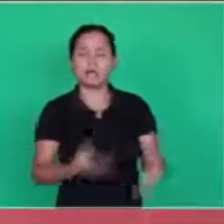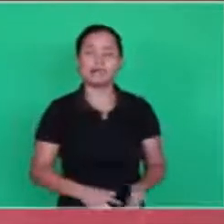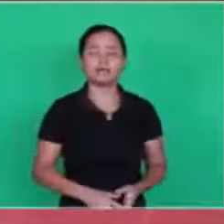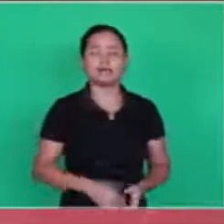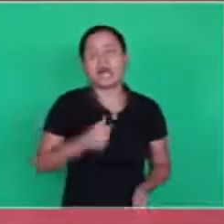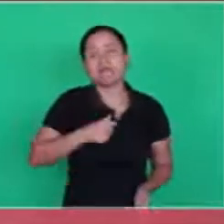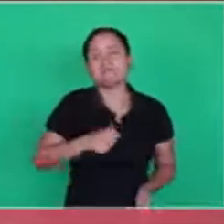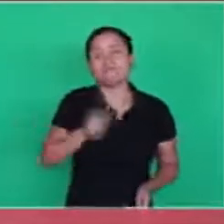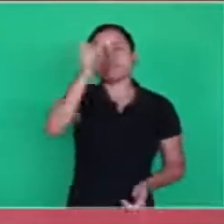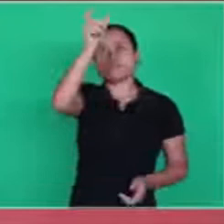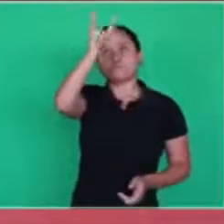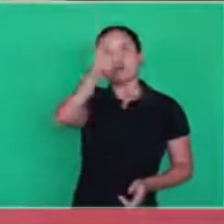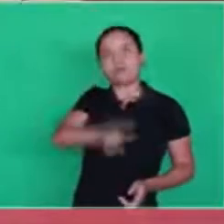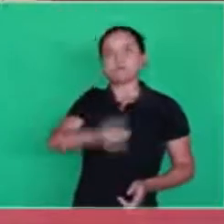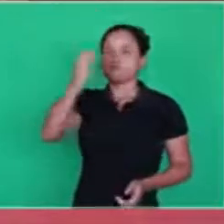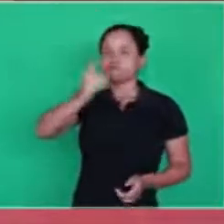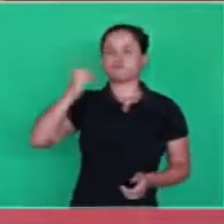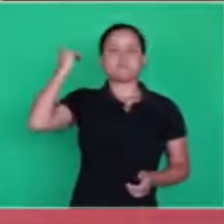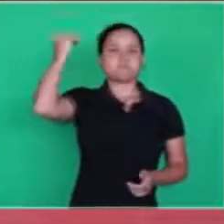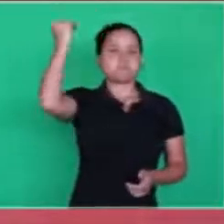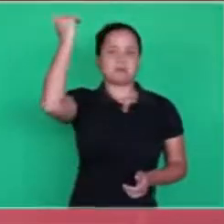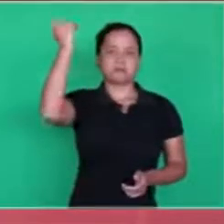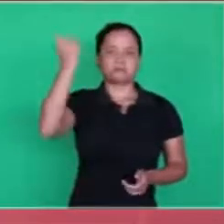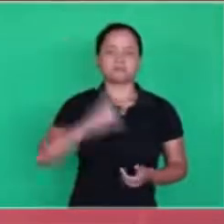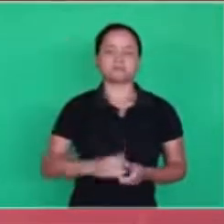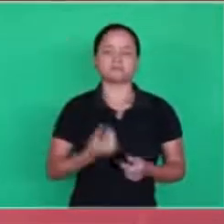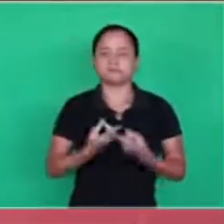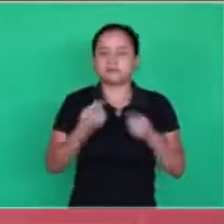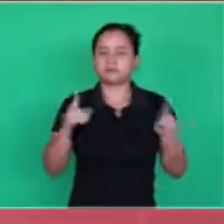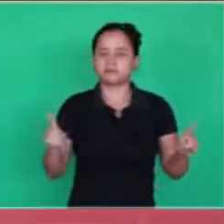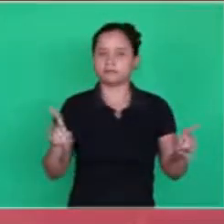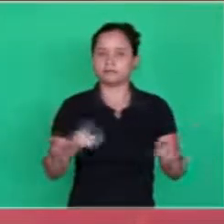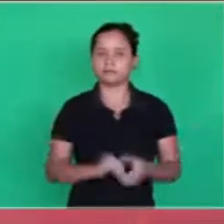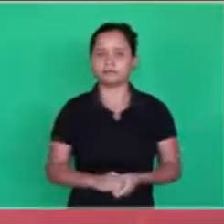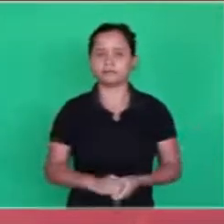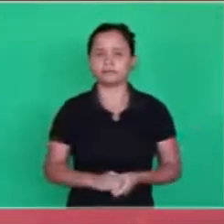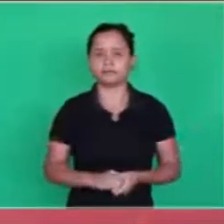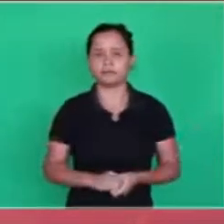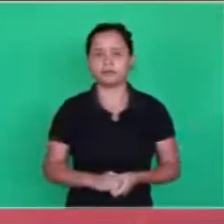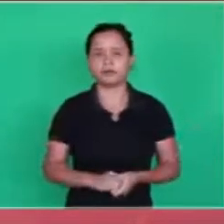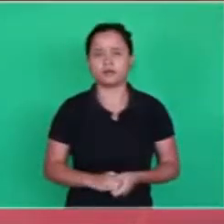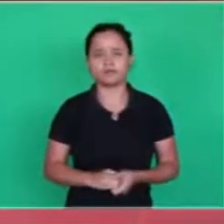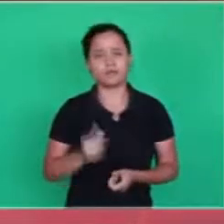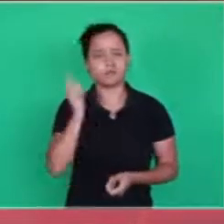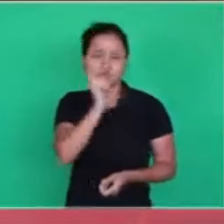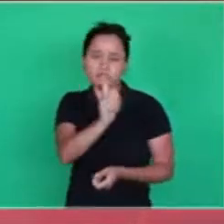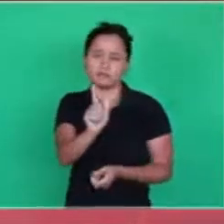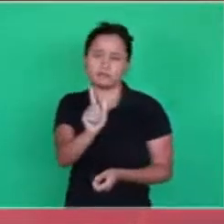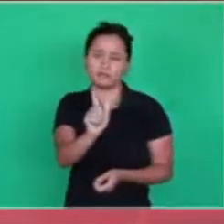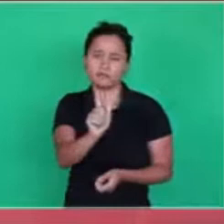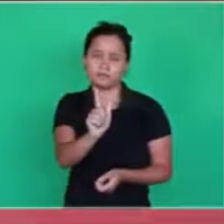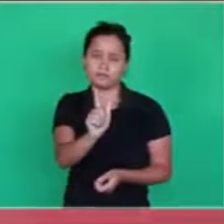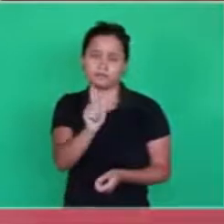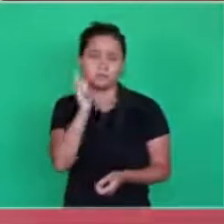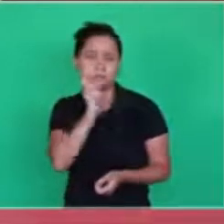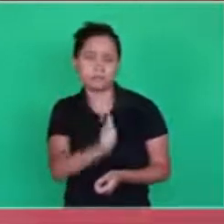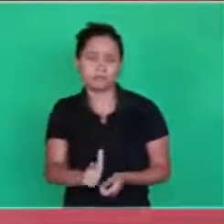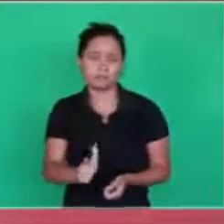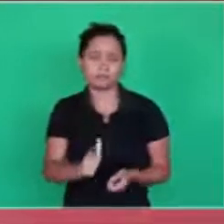a um ser supremo, mas eles não chegam a dizer porque eles não têm a experiência